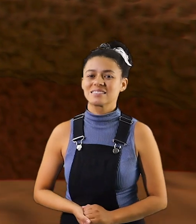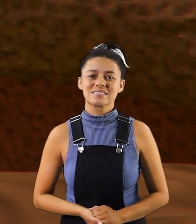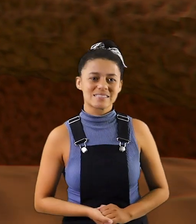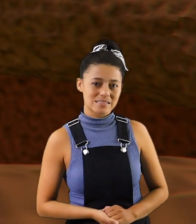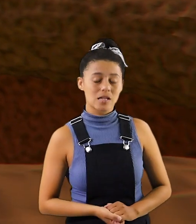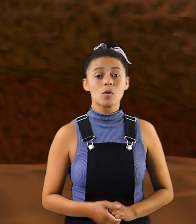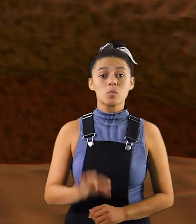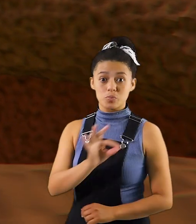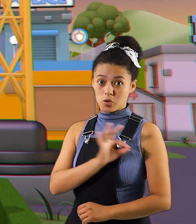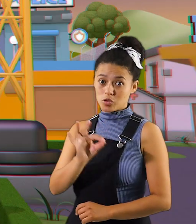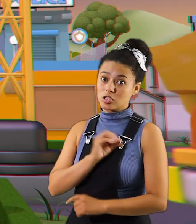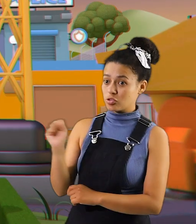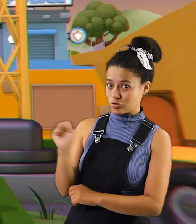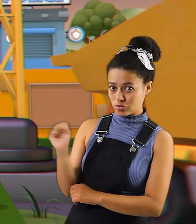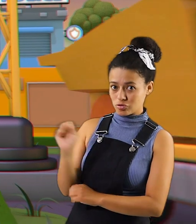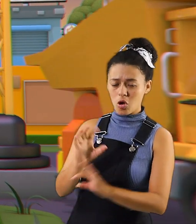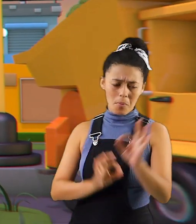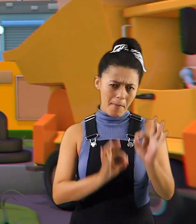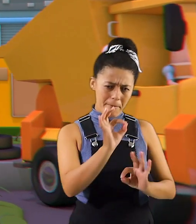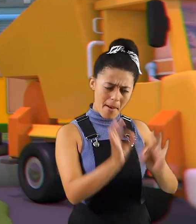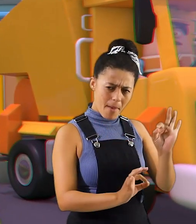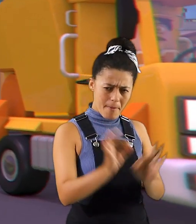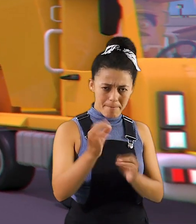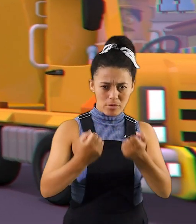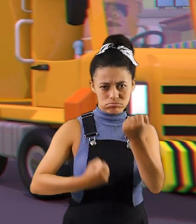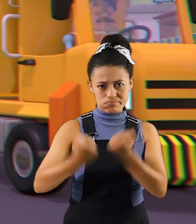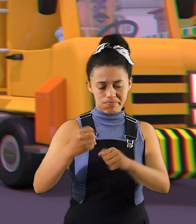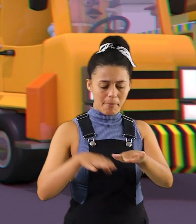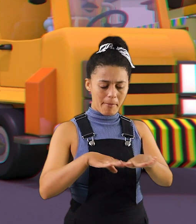O policial Silva está organizando o trânsito.